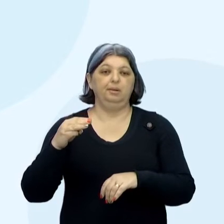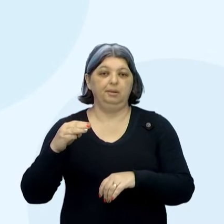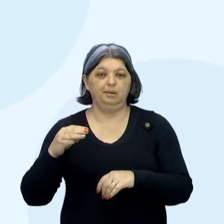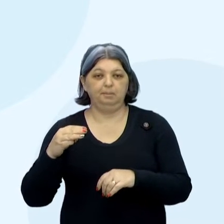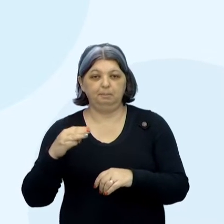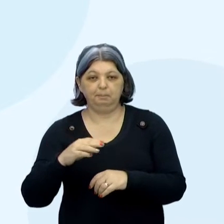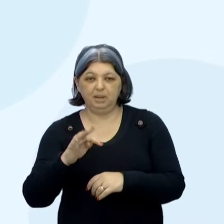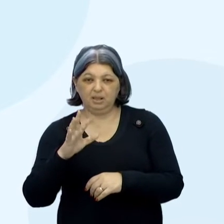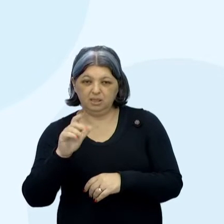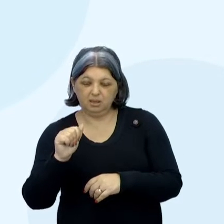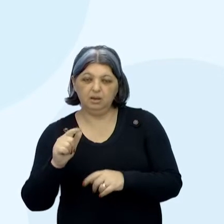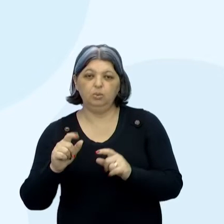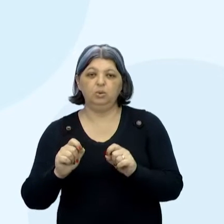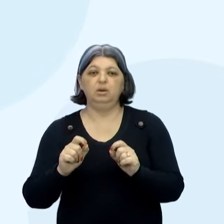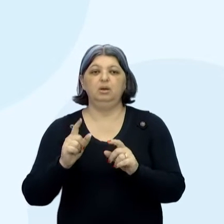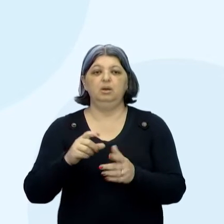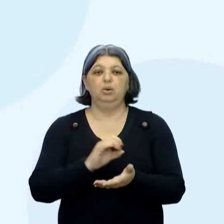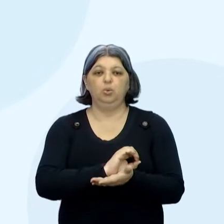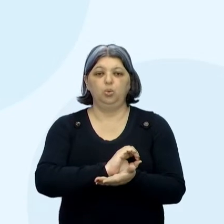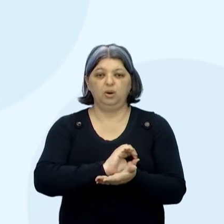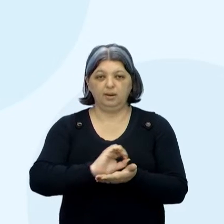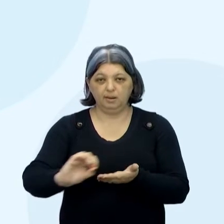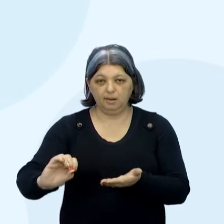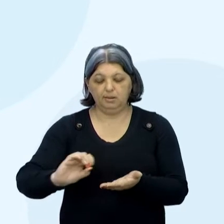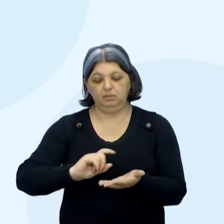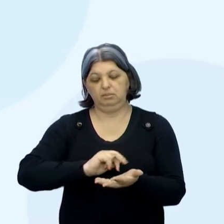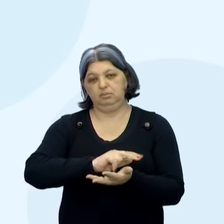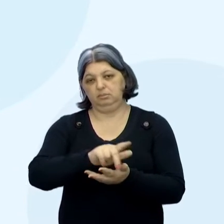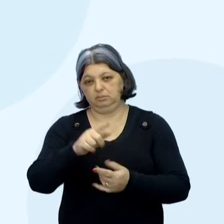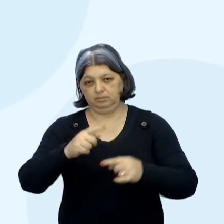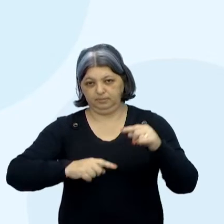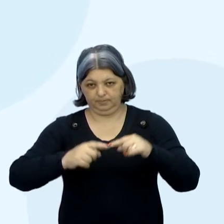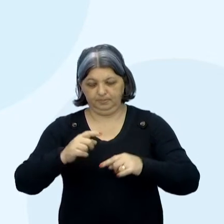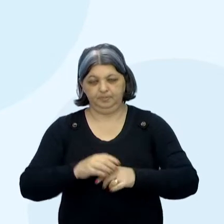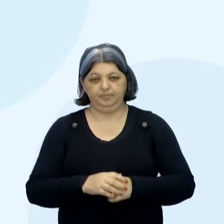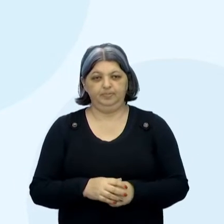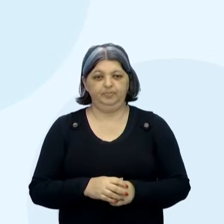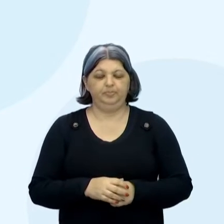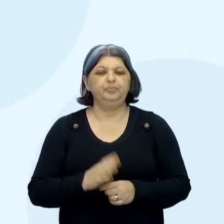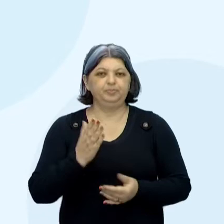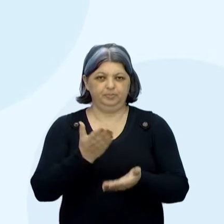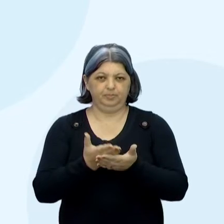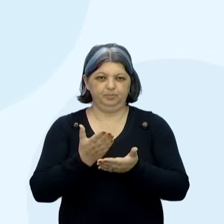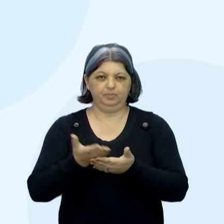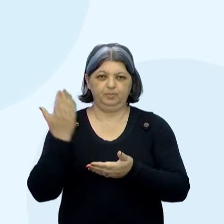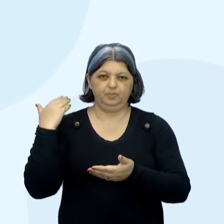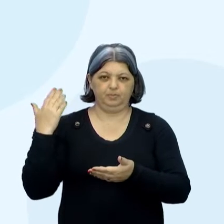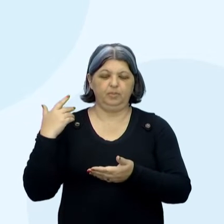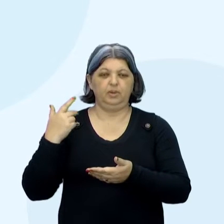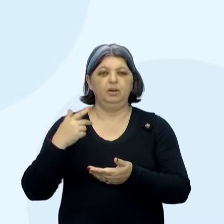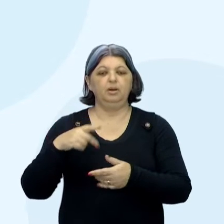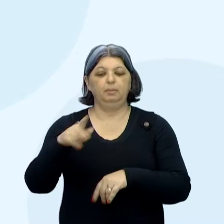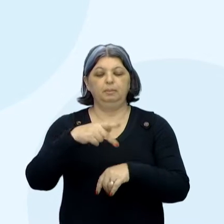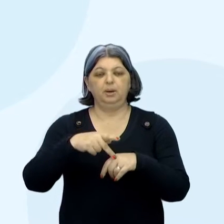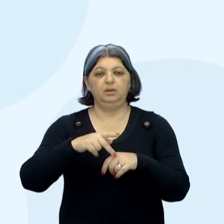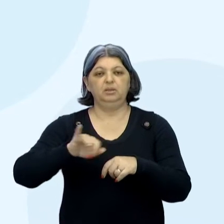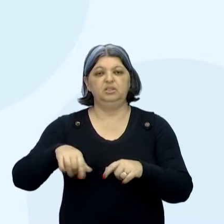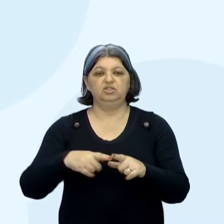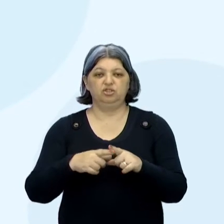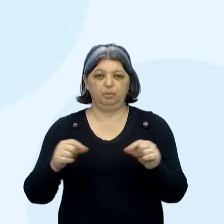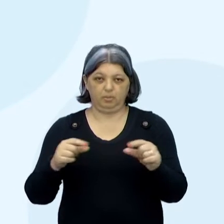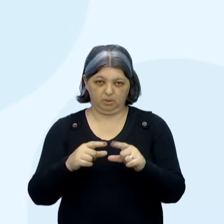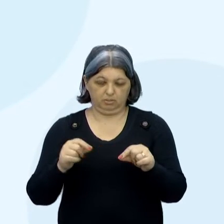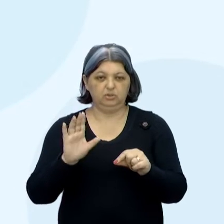é orgânico. Eu cheguei a comentar em aulas anteriores que, como um exemplo aí do Japão, a população